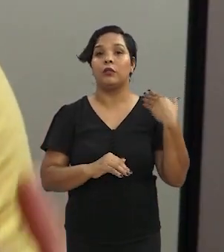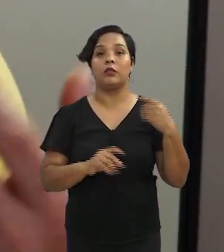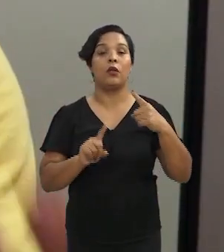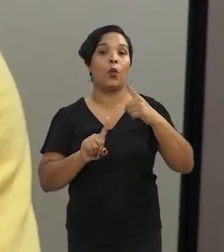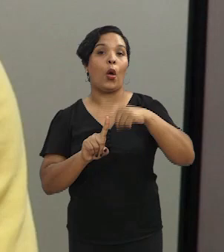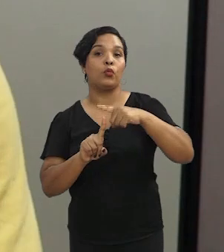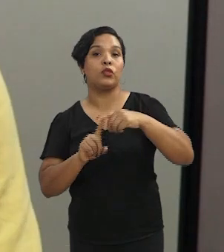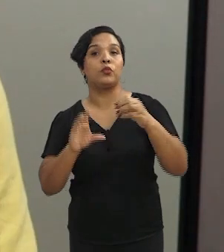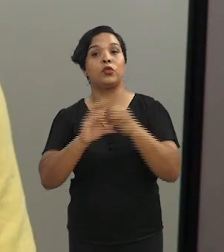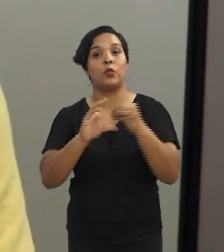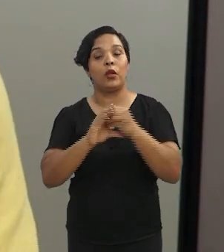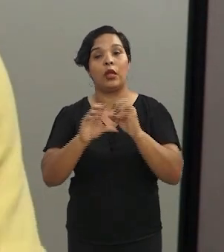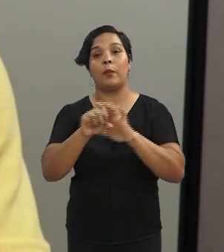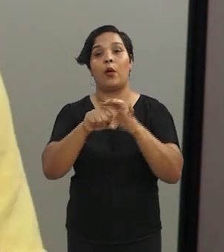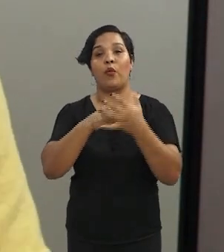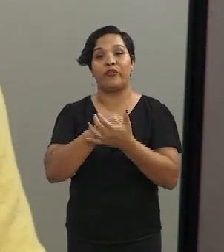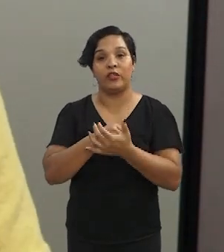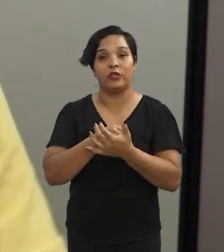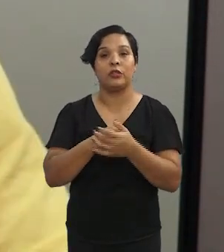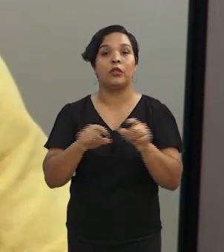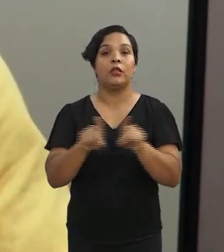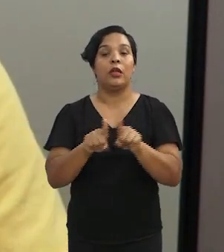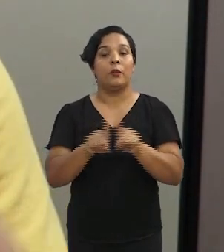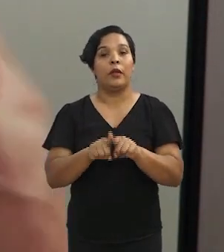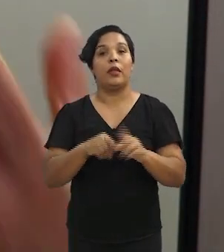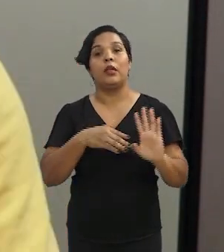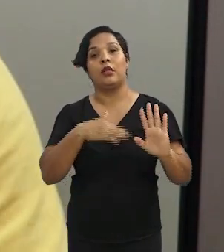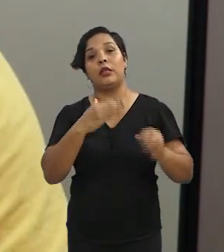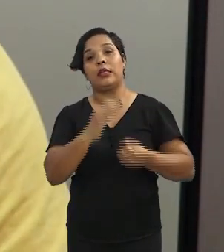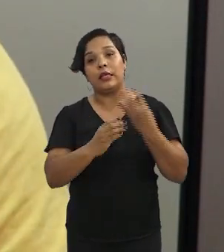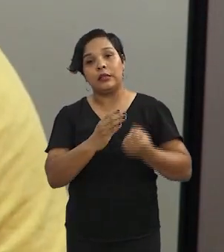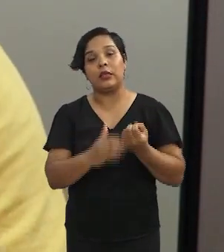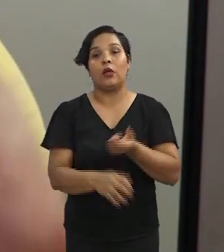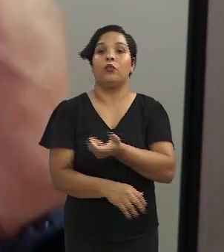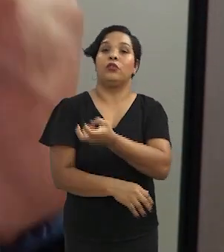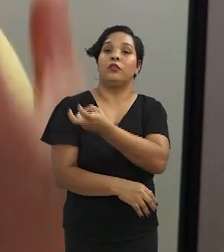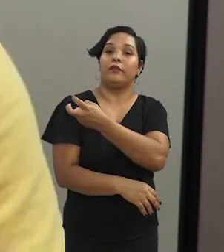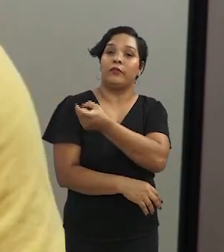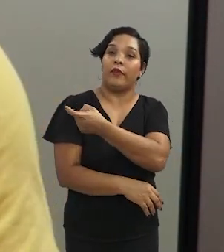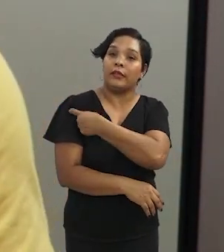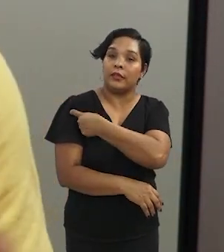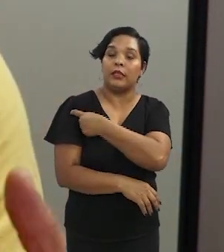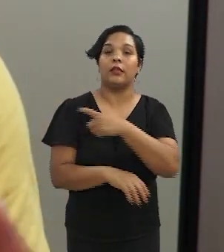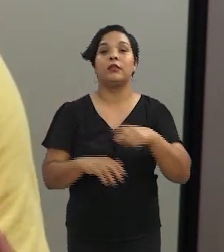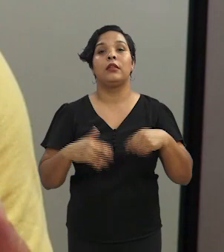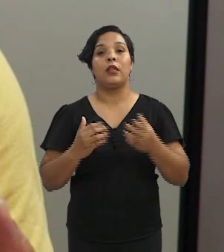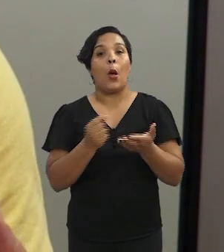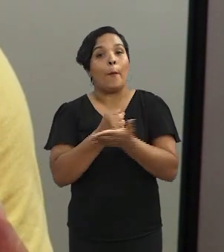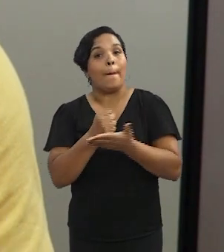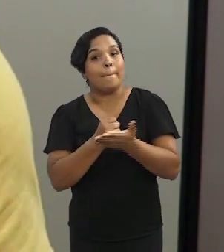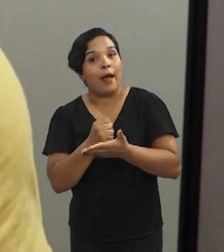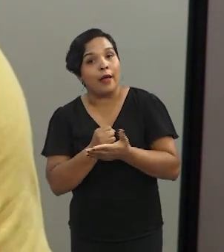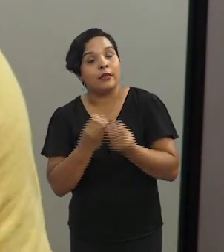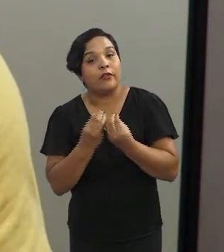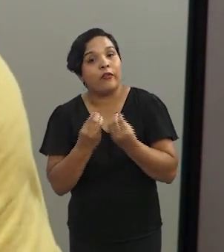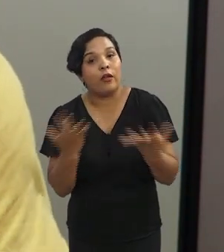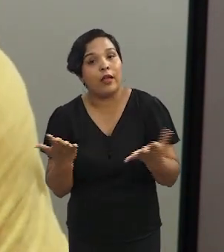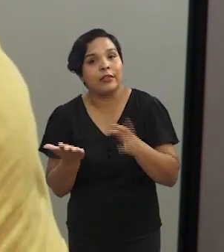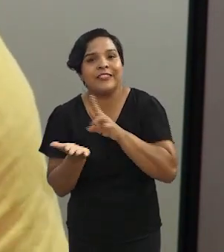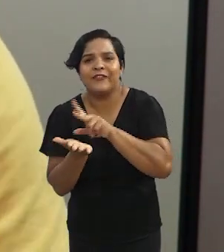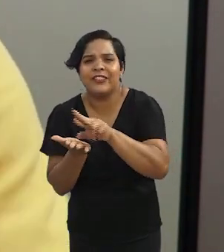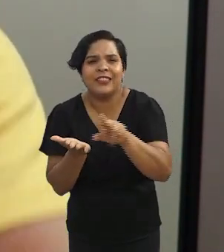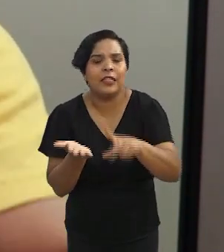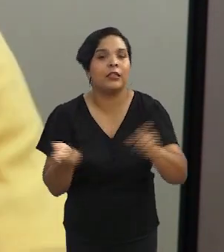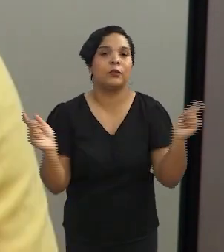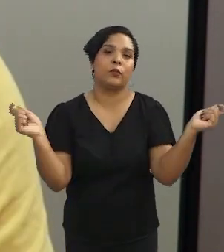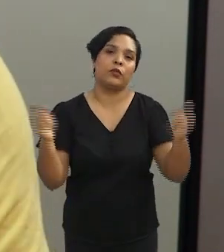anteriores nossas, esses tipos de moléculas para a Covid-19. Desenvolvimento de vacinas, né? Então é uma base que